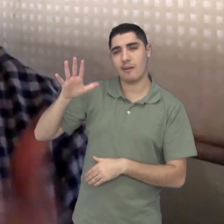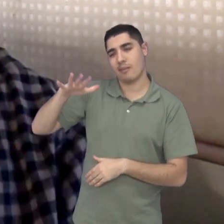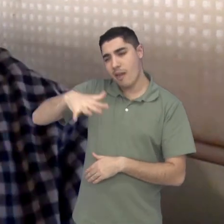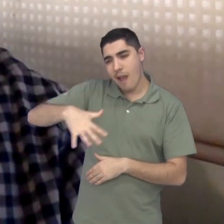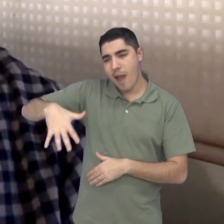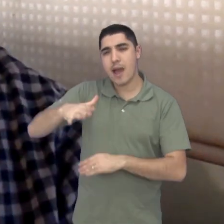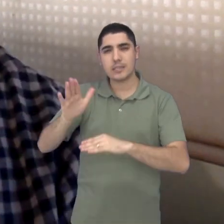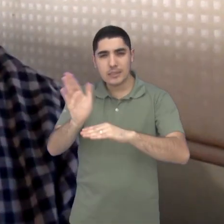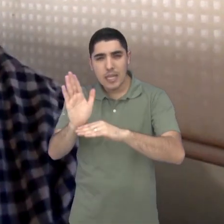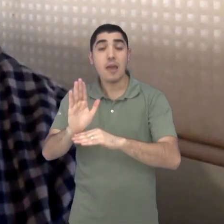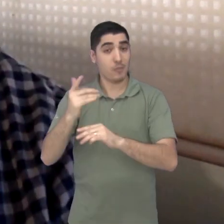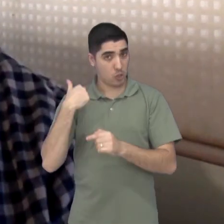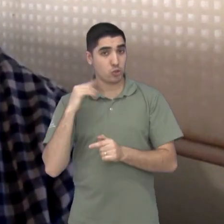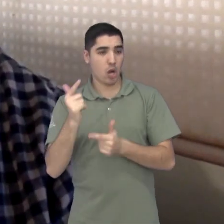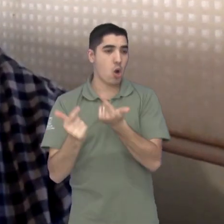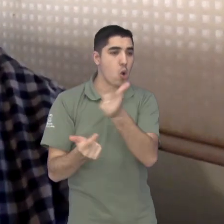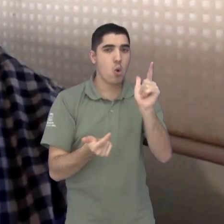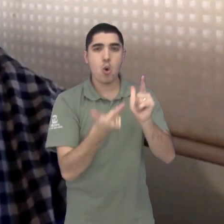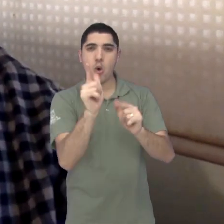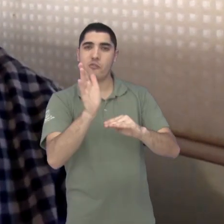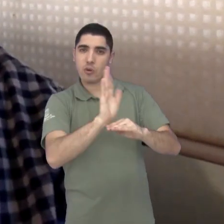tinha dirigido muitos filmes